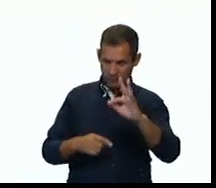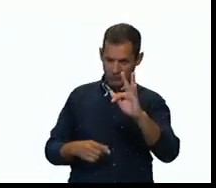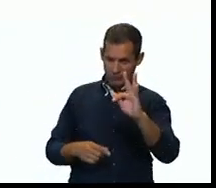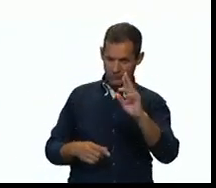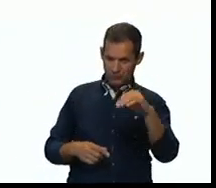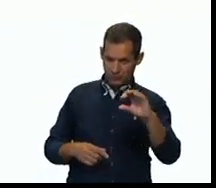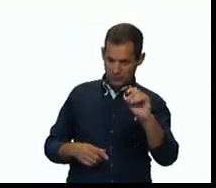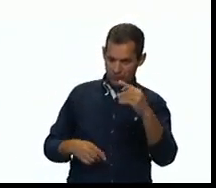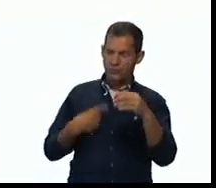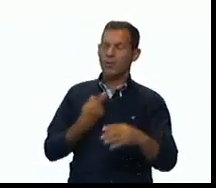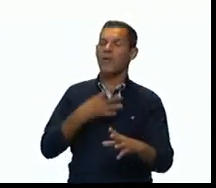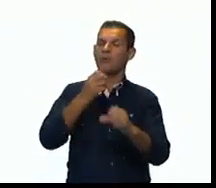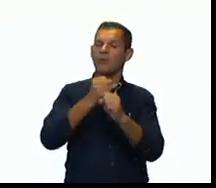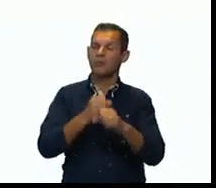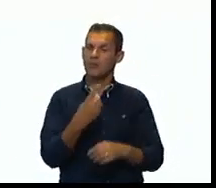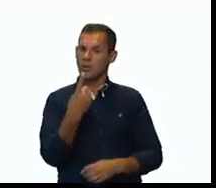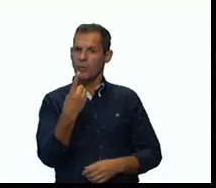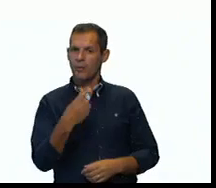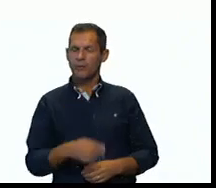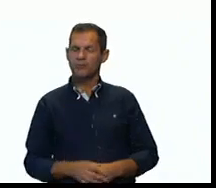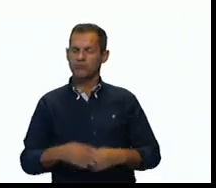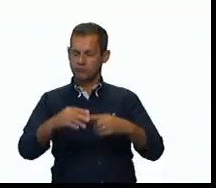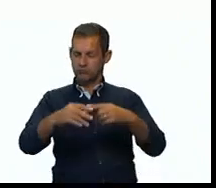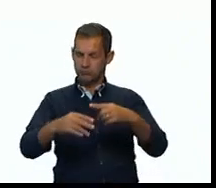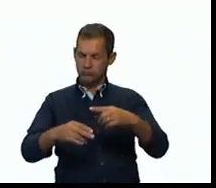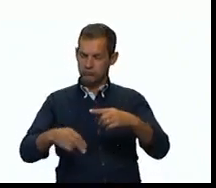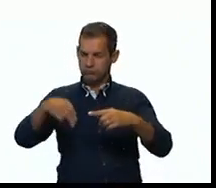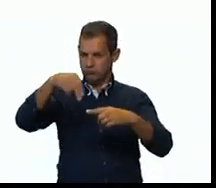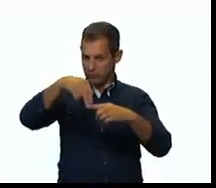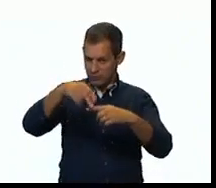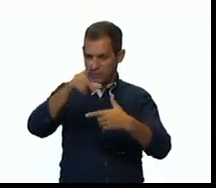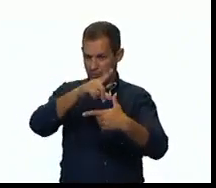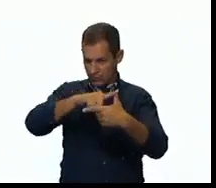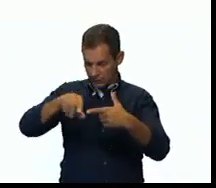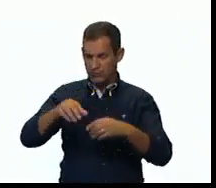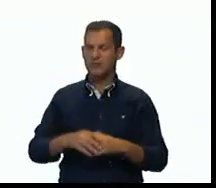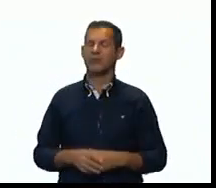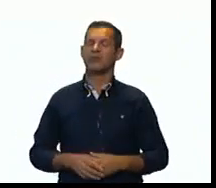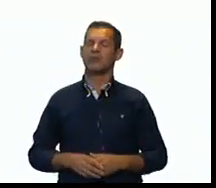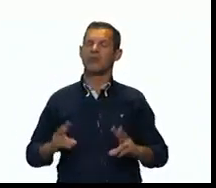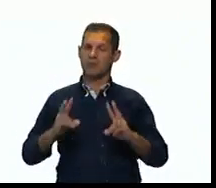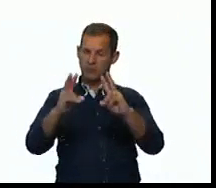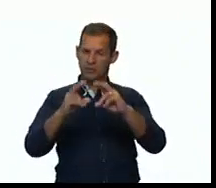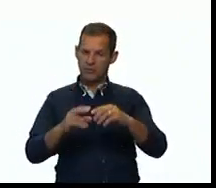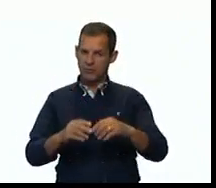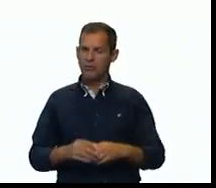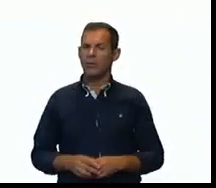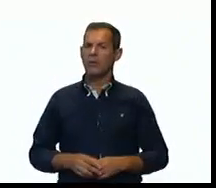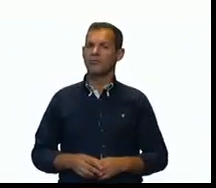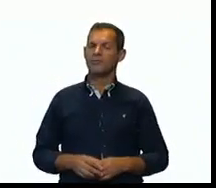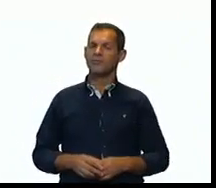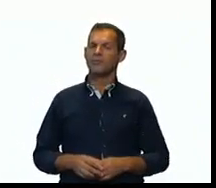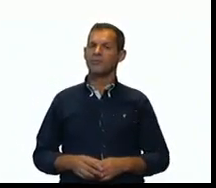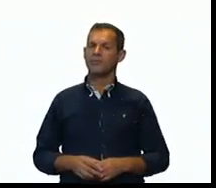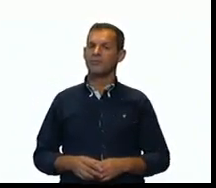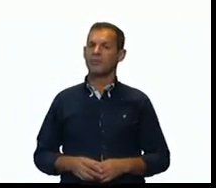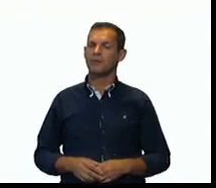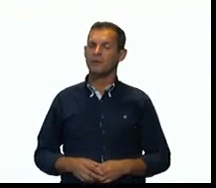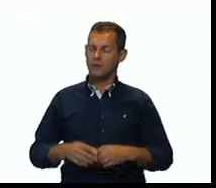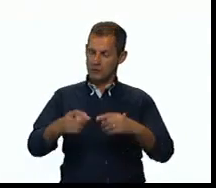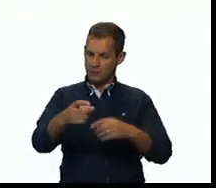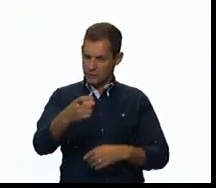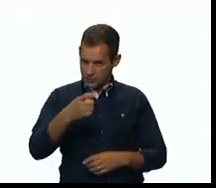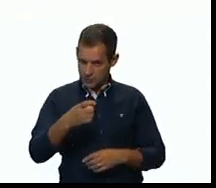função? Nós vamos somar 1 no expoente e dividir a função pelo valor do expoente. Então, eu tenho aqui